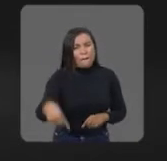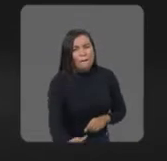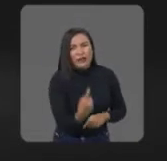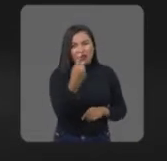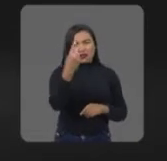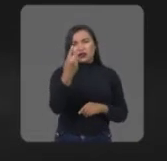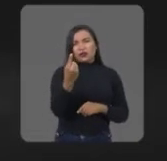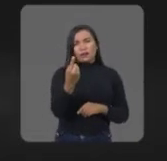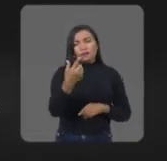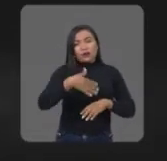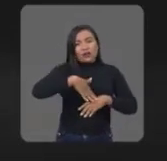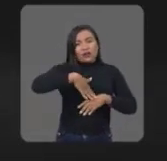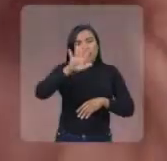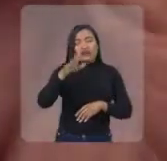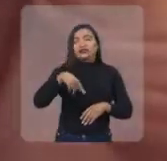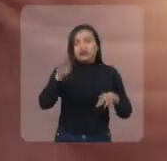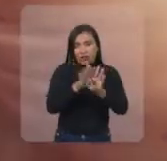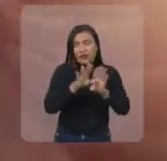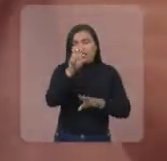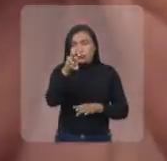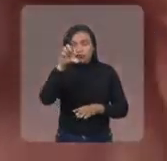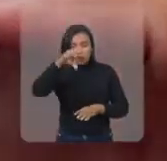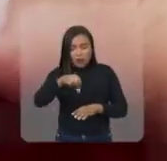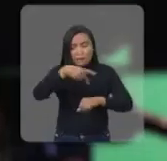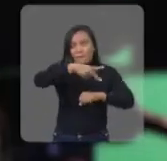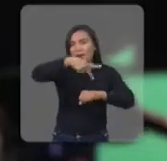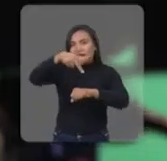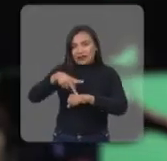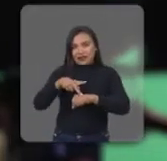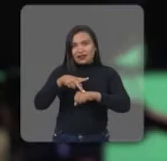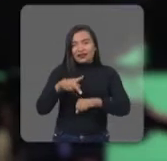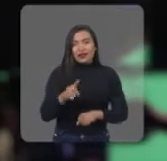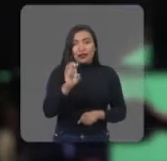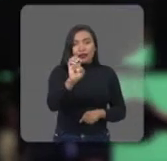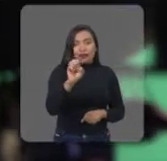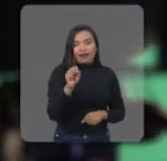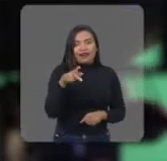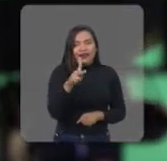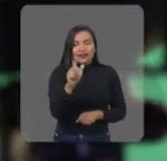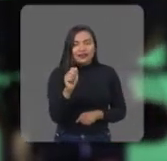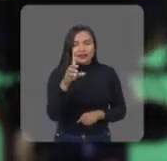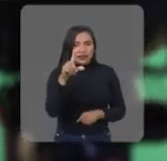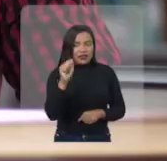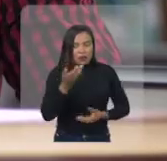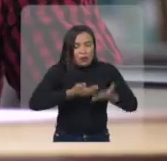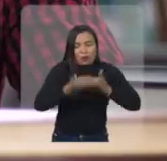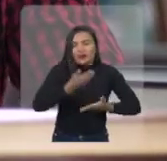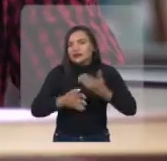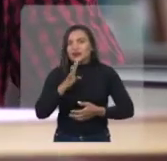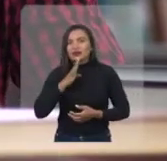outros 59 países. Escada. Experiência e eficiência compartilhando conhecimento